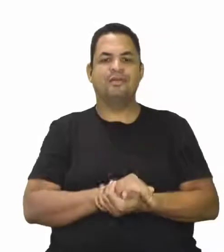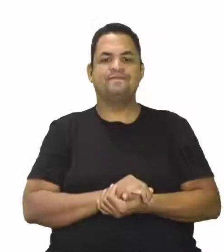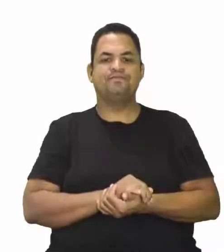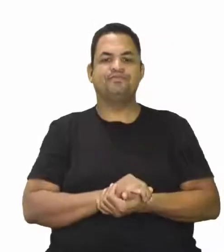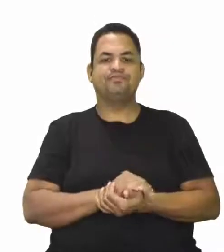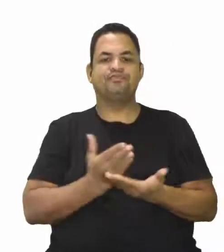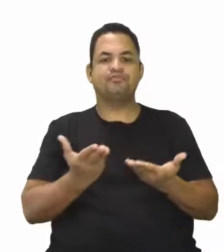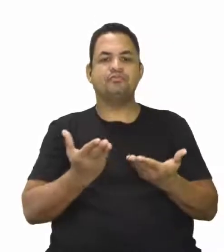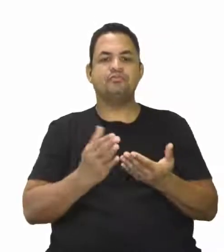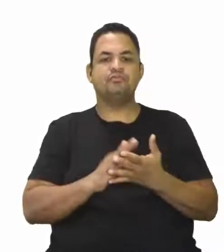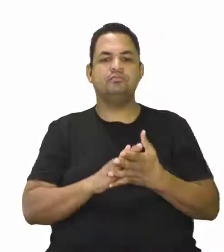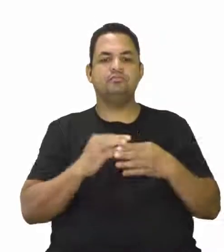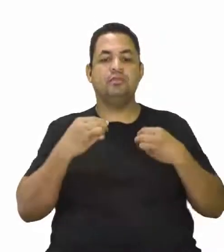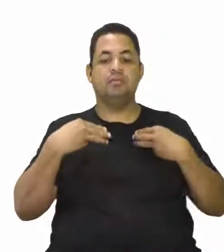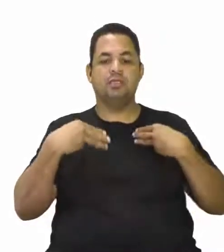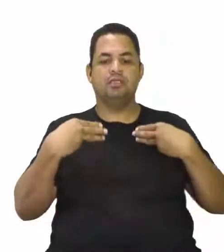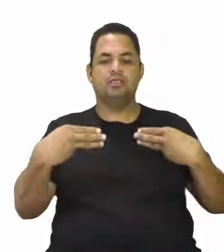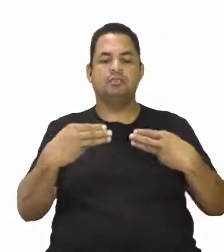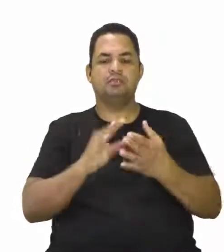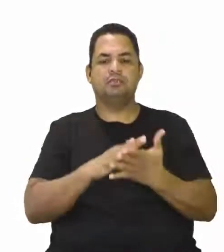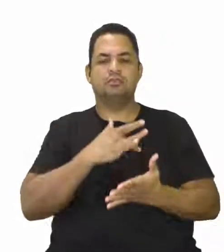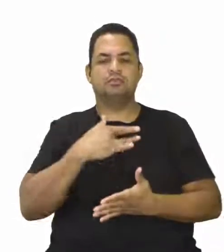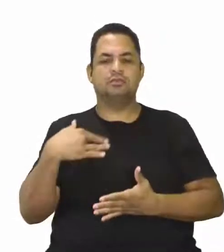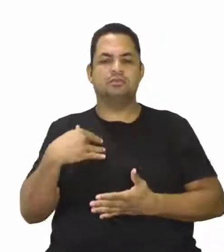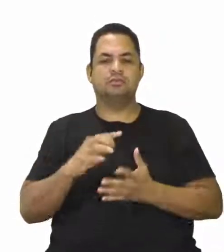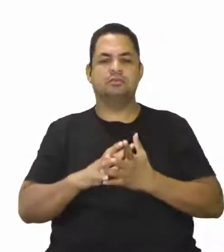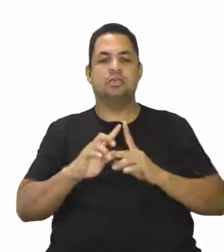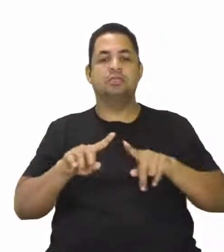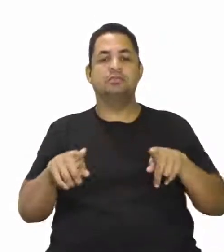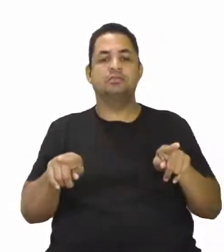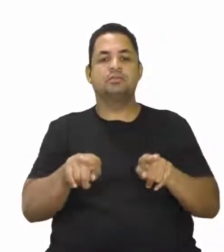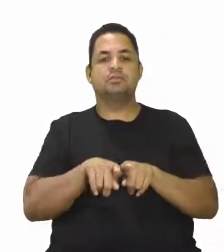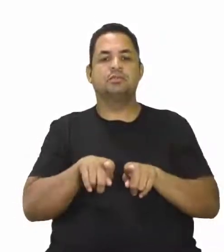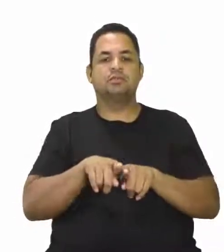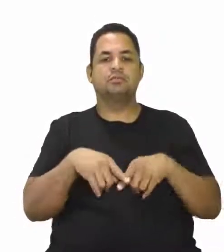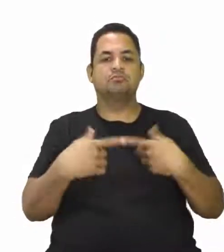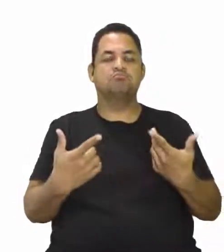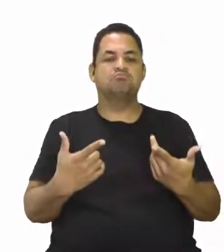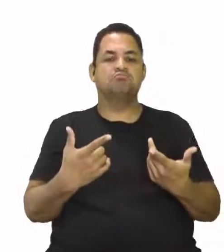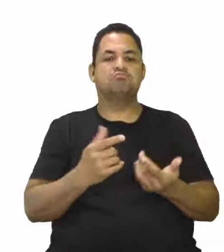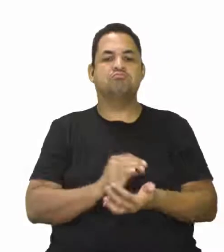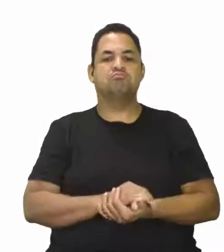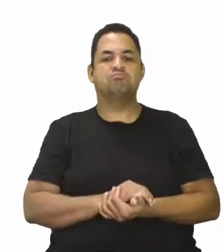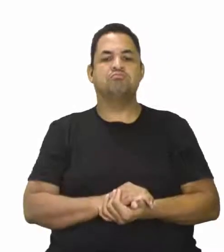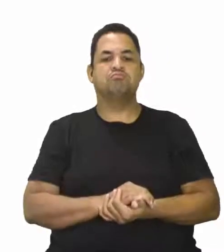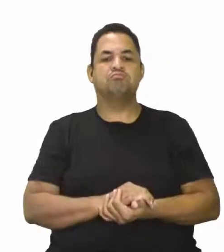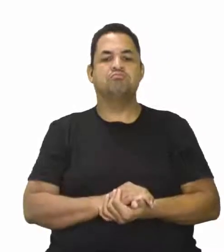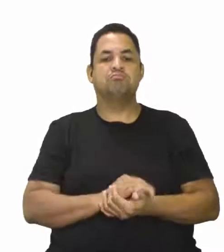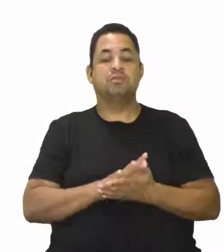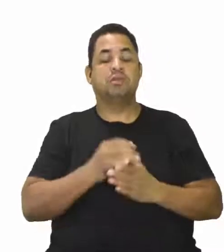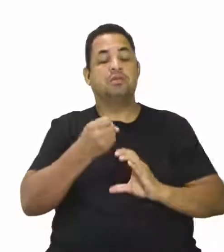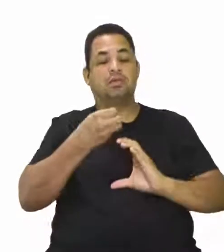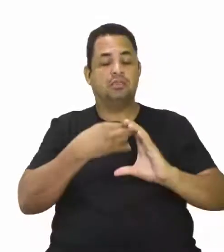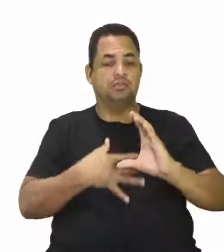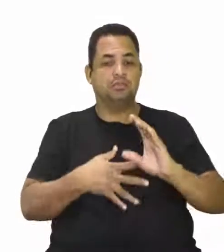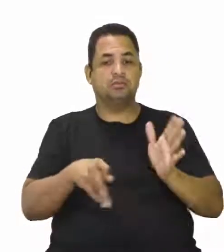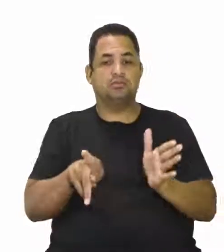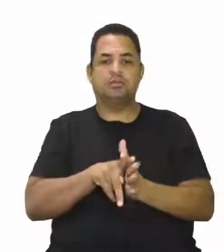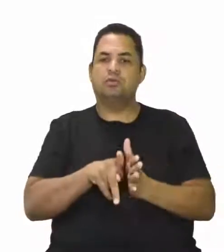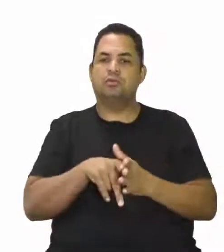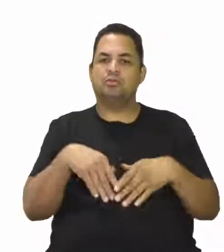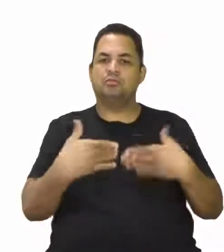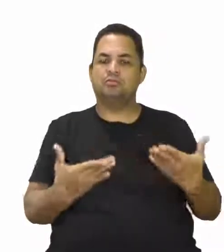ela é ministra de saúde. Só que, ao mesmo tempo, ele poderia ser o quê? Uma característica. Sim,